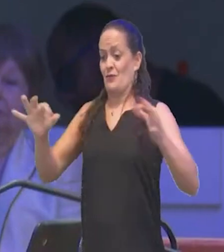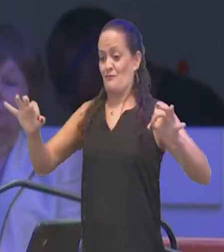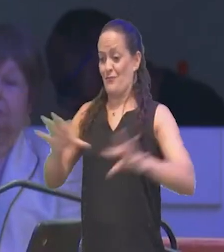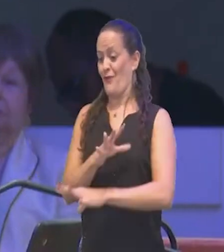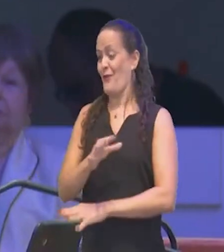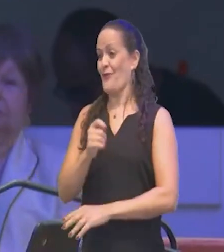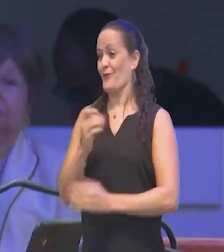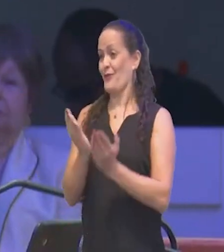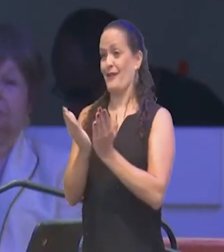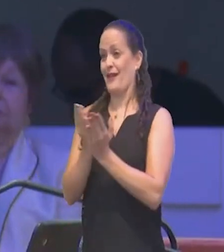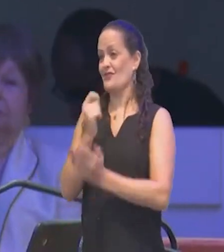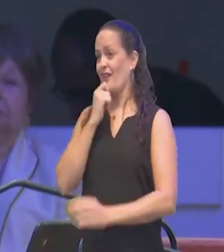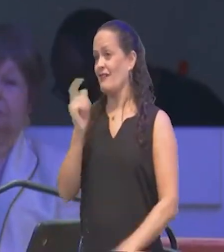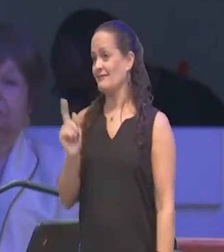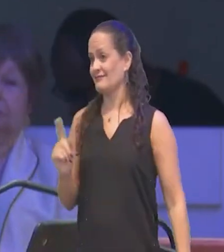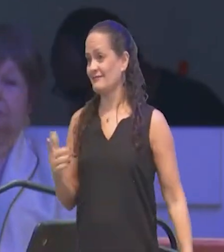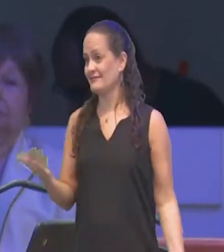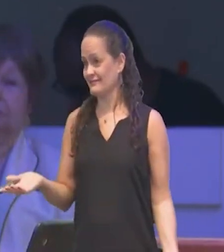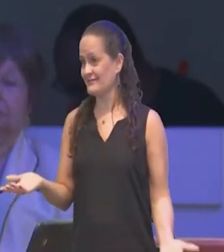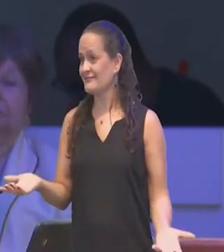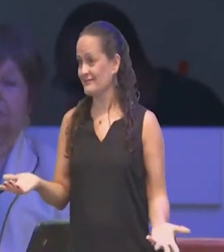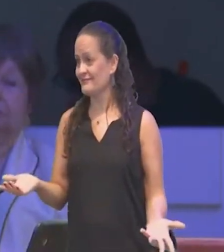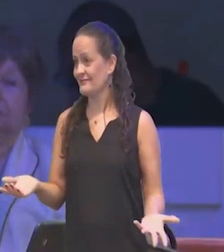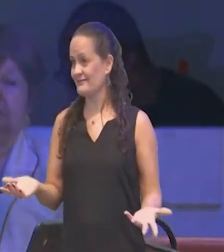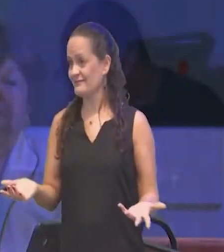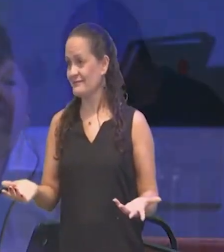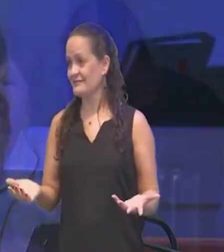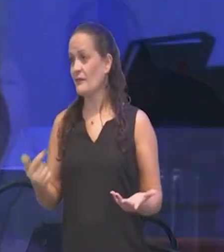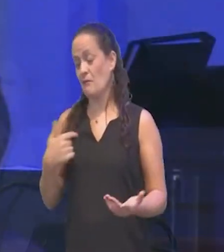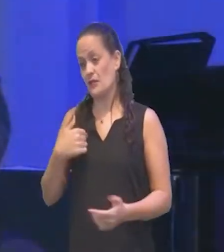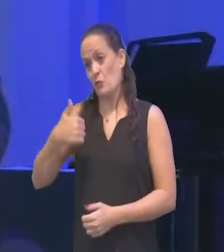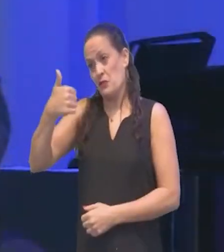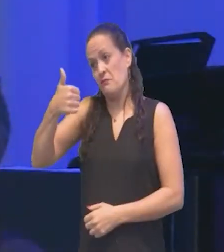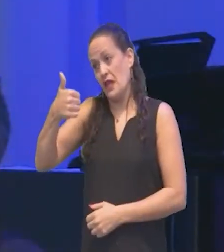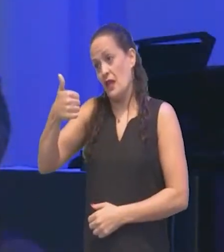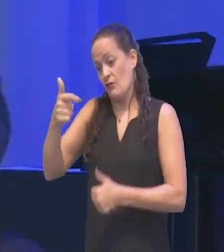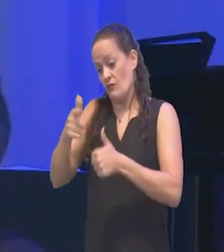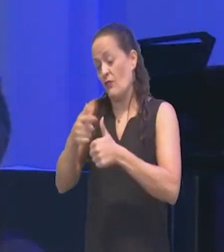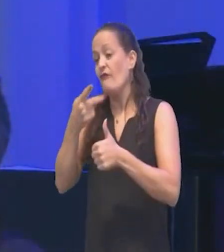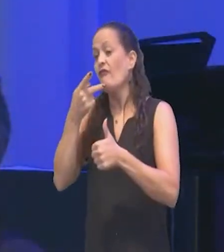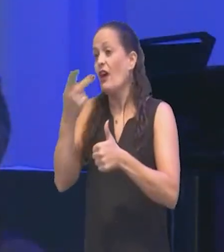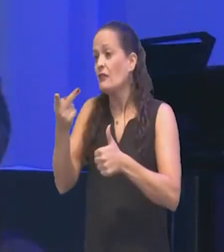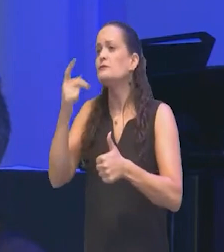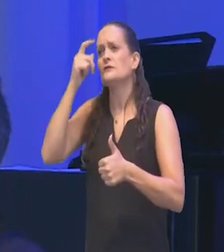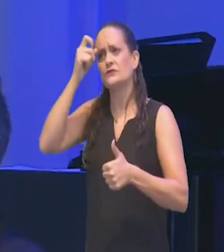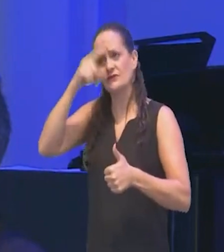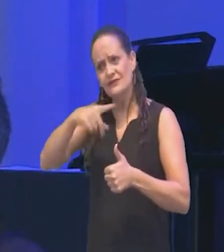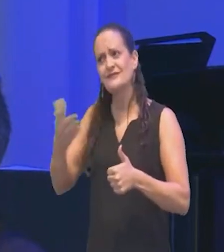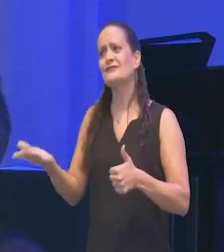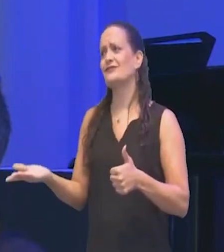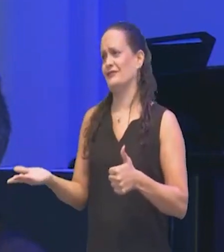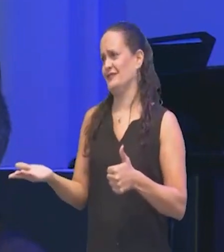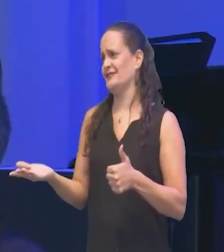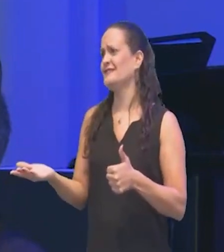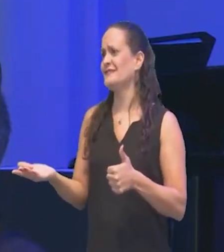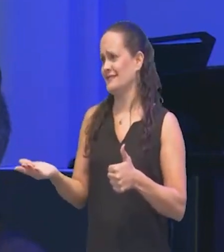e esta é a primeira declaração, queridos, aqui nesta manhã, porque esta é uma palavra